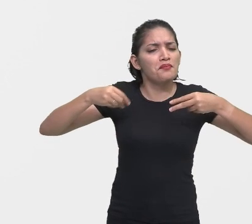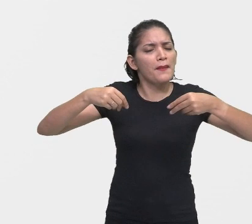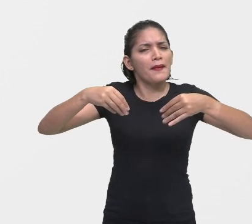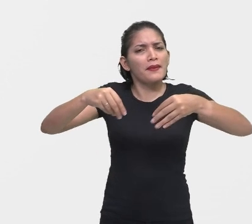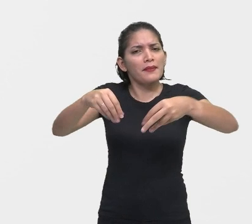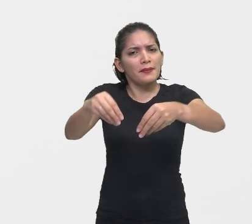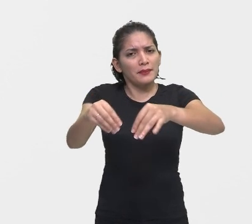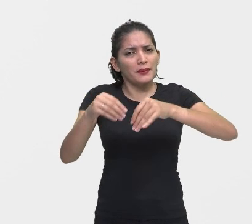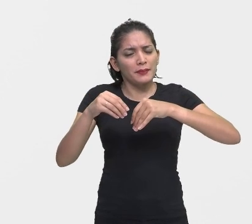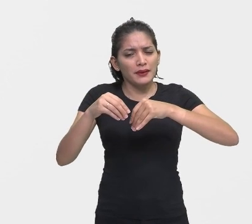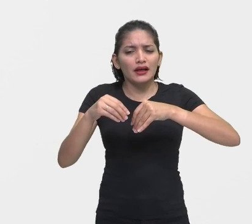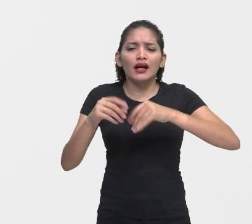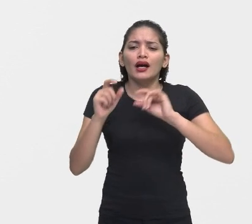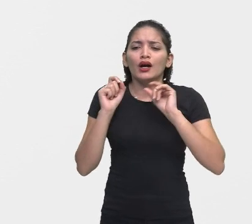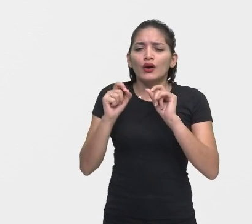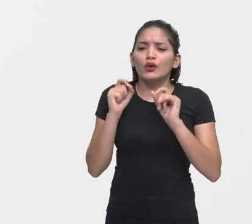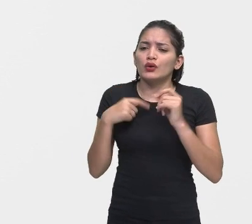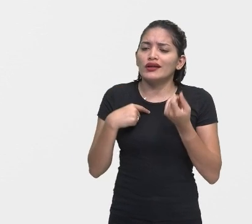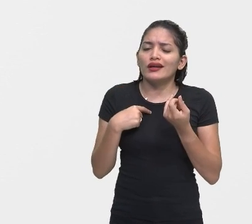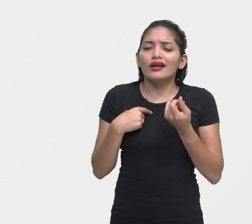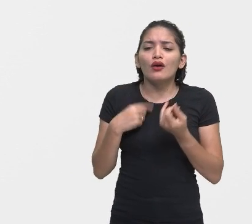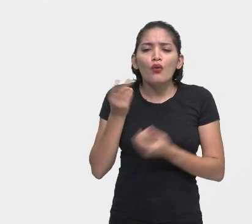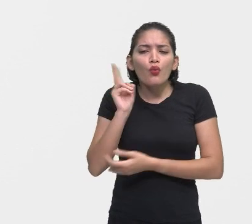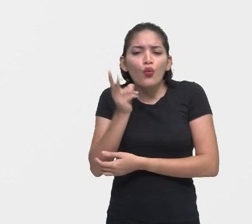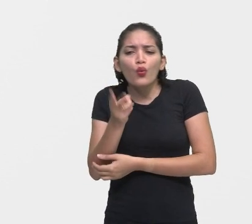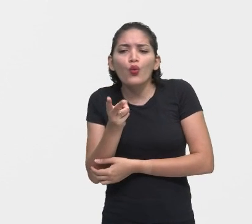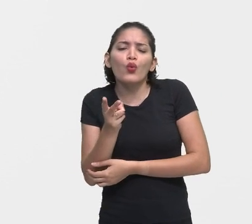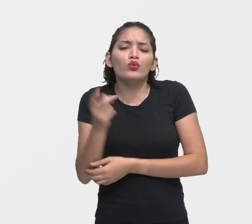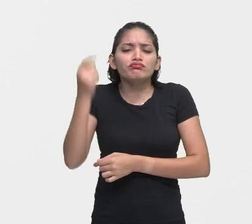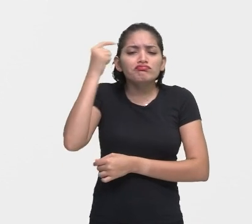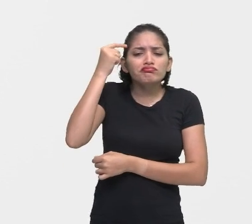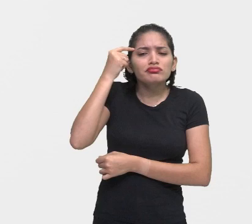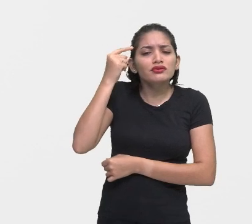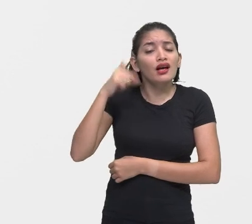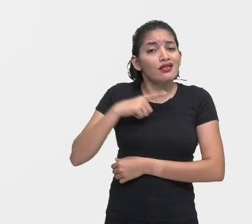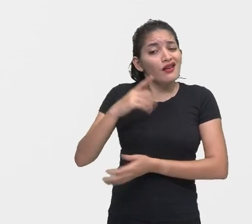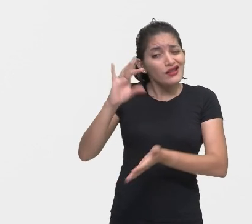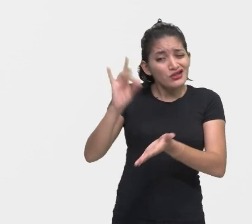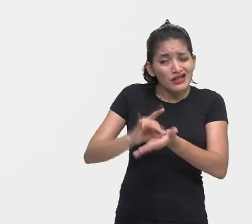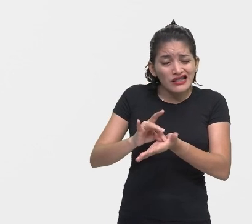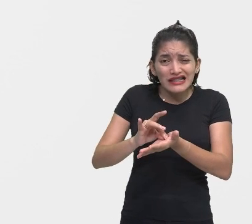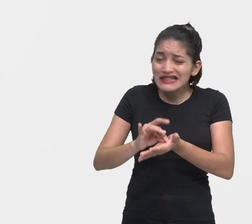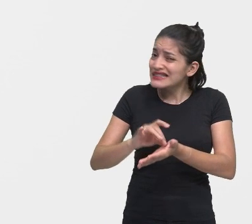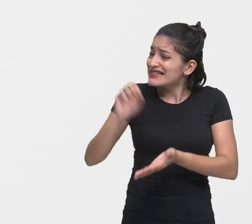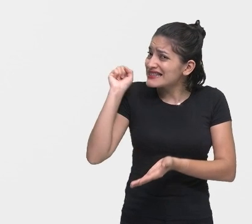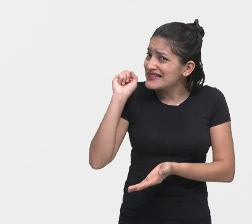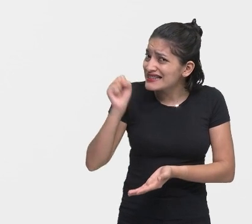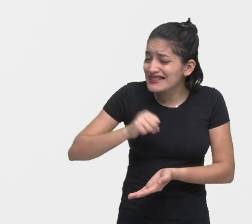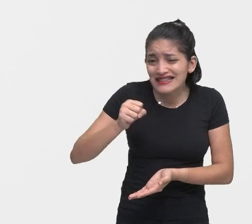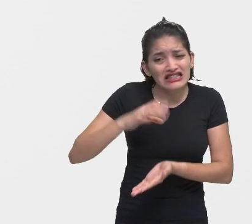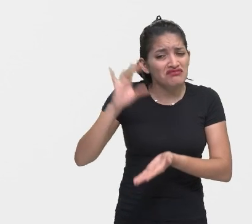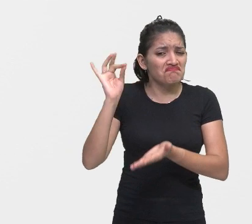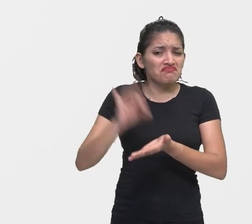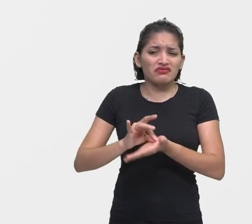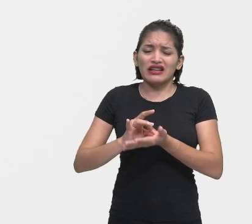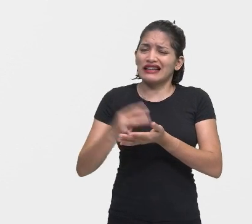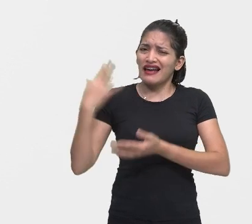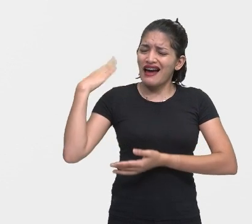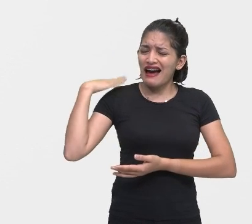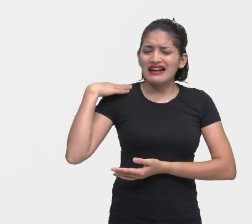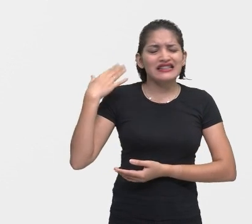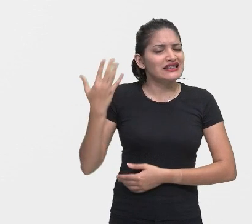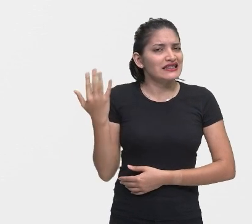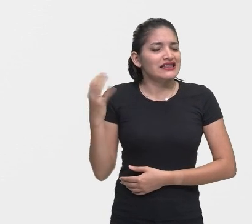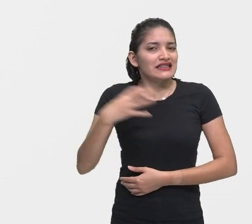sobre que me deito, a terra dura sobre que me deito. Tem uma realidade tão real que até as minhas costas